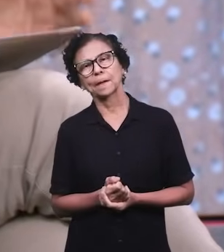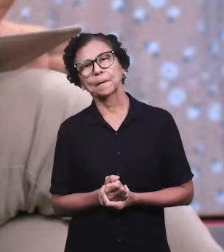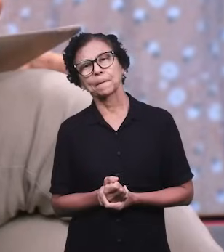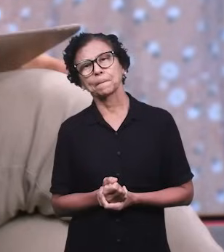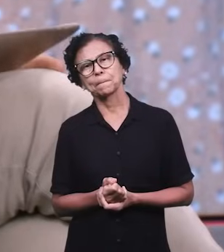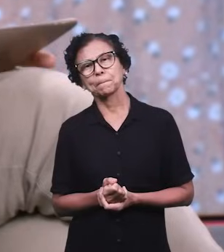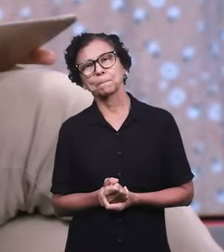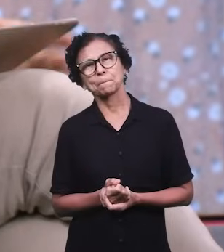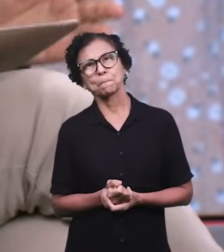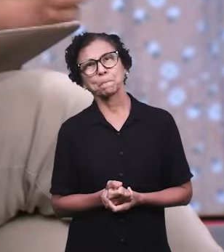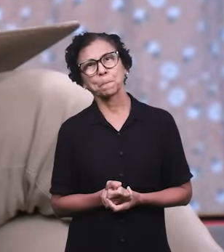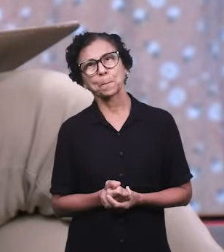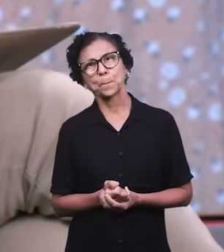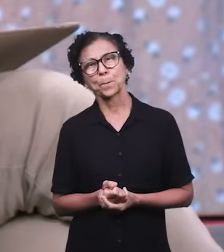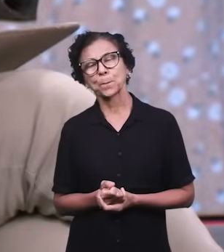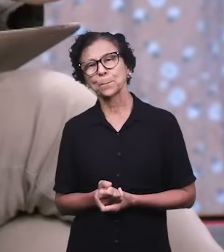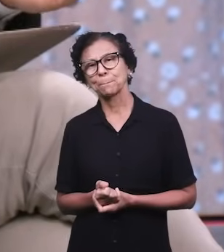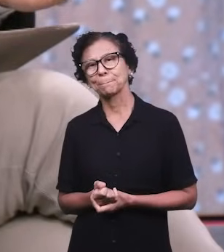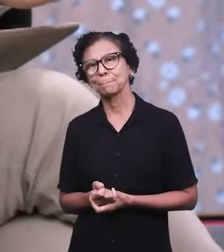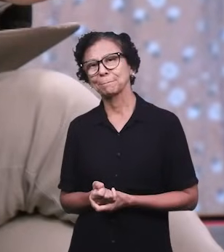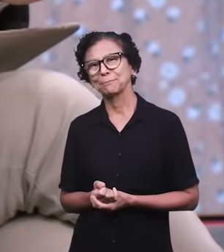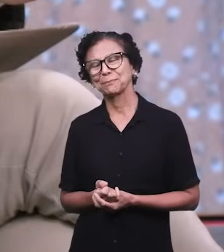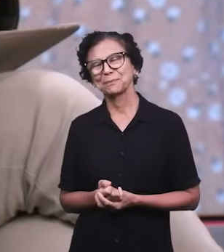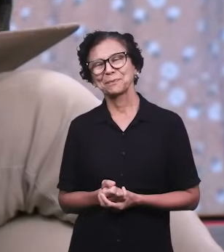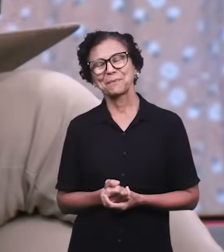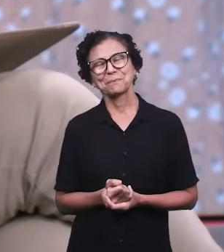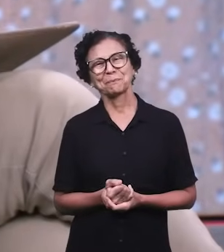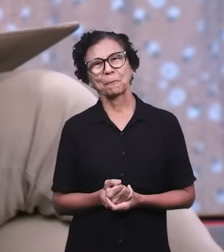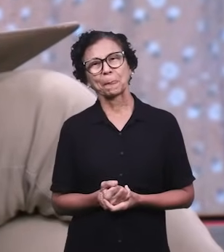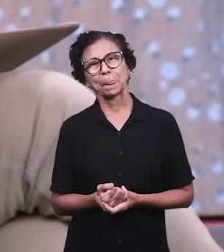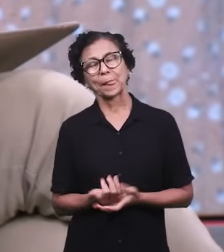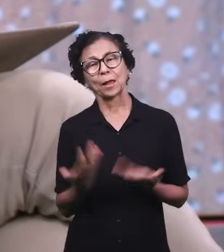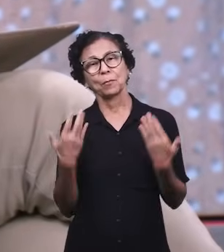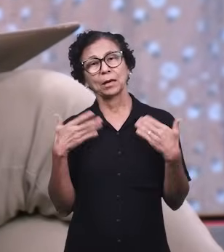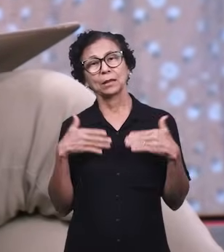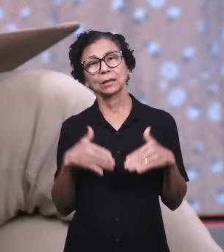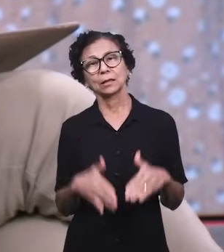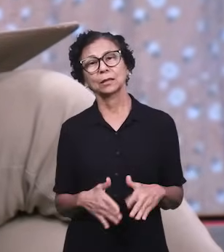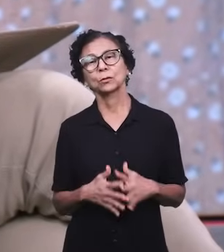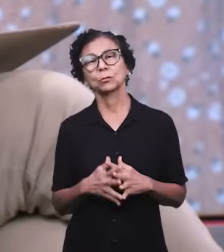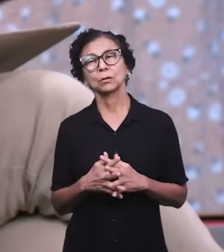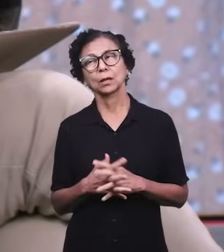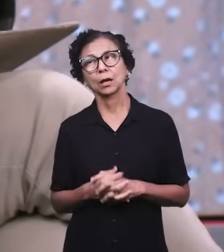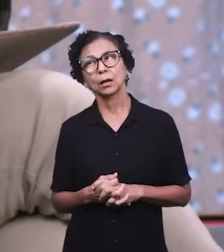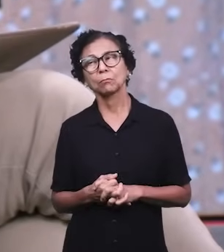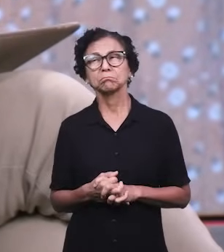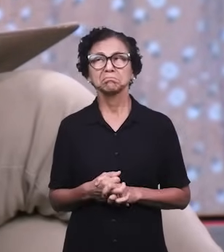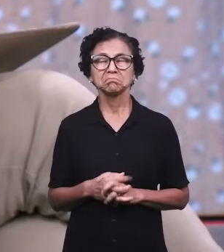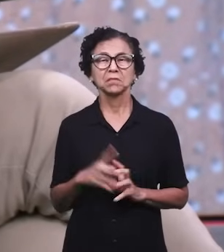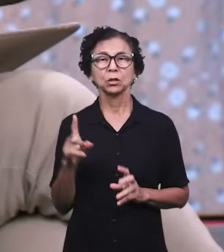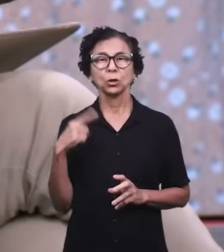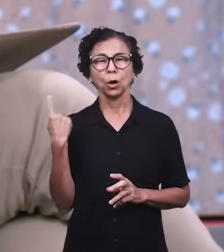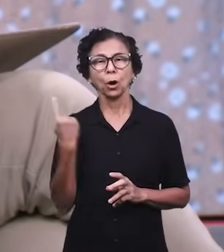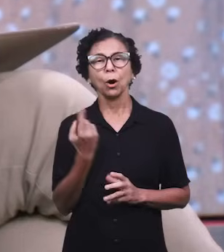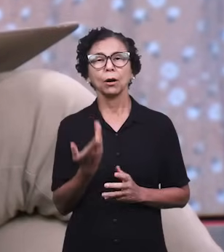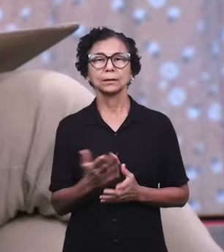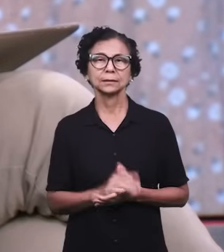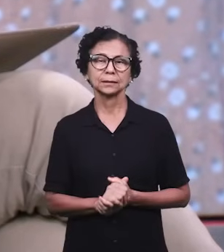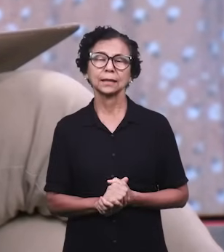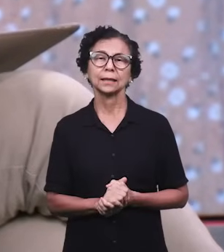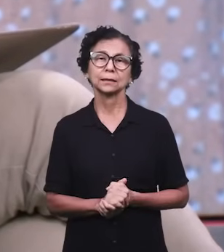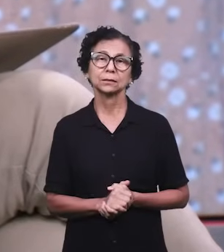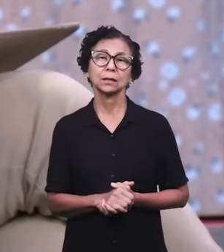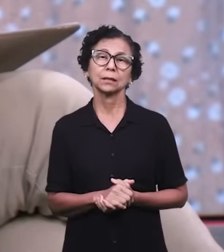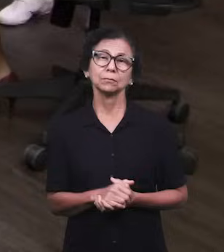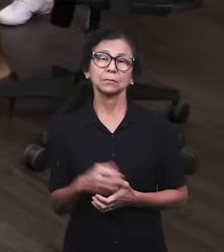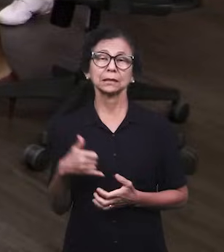incluo, né, temos um pouco mais de experiência de vida, estejamos sujeitos às enfermidades, mais sujeitos às enfermidades. Mas nós estamos vendo que